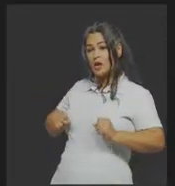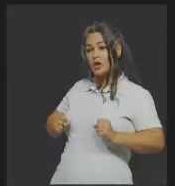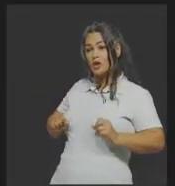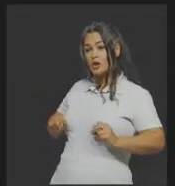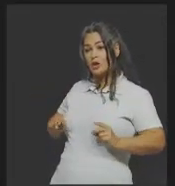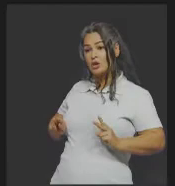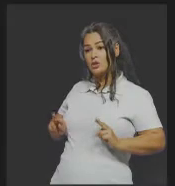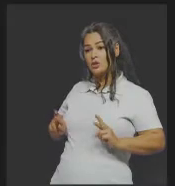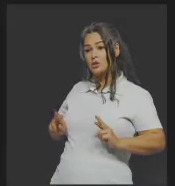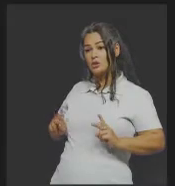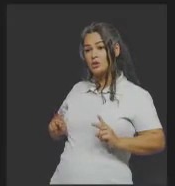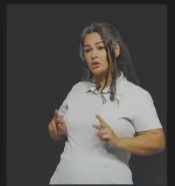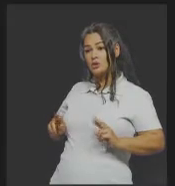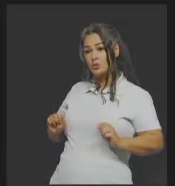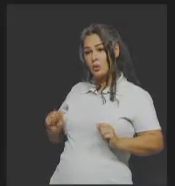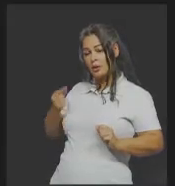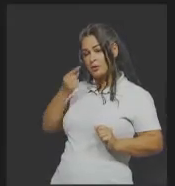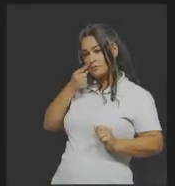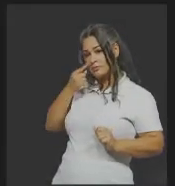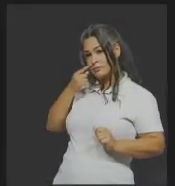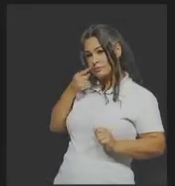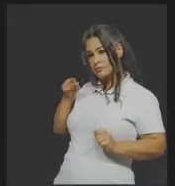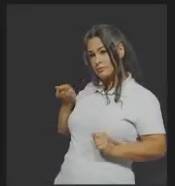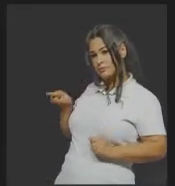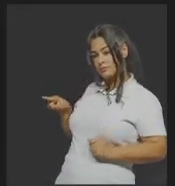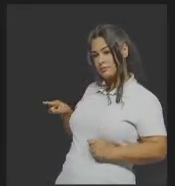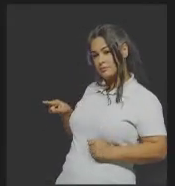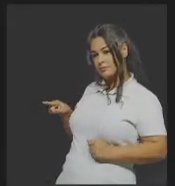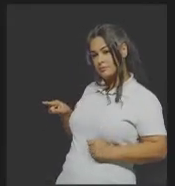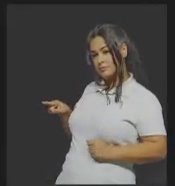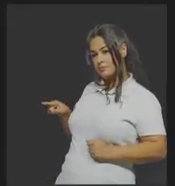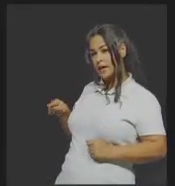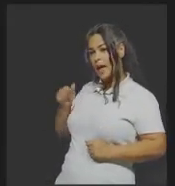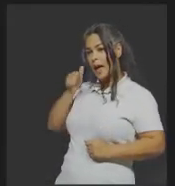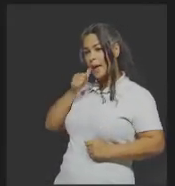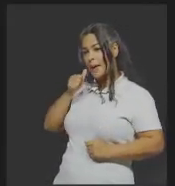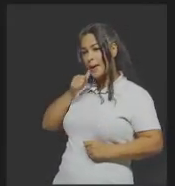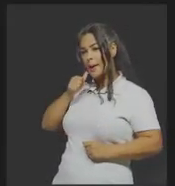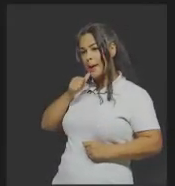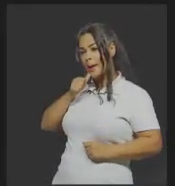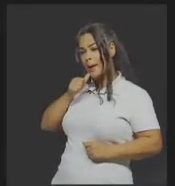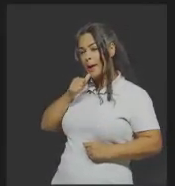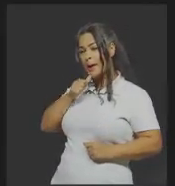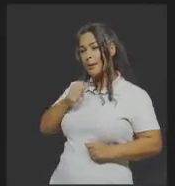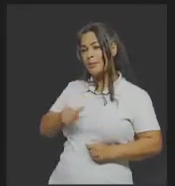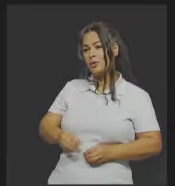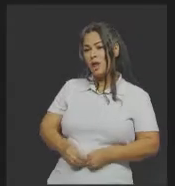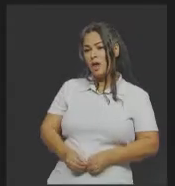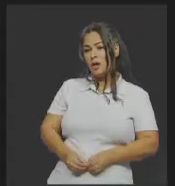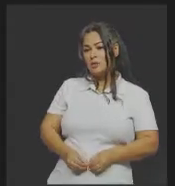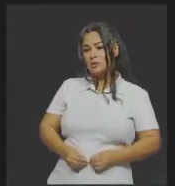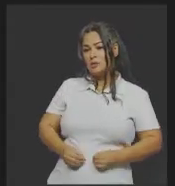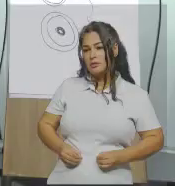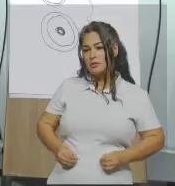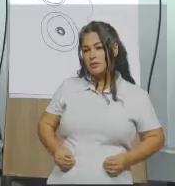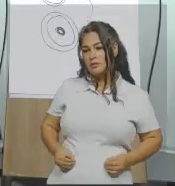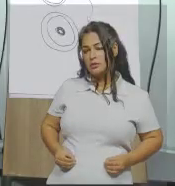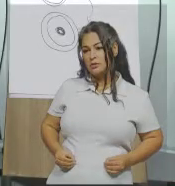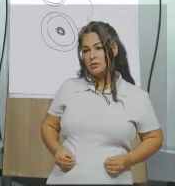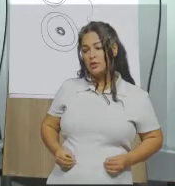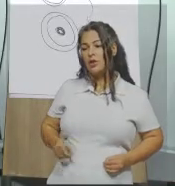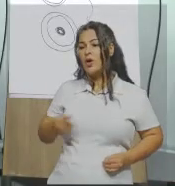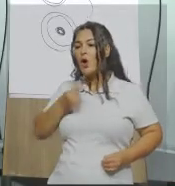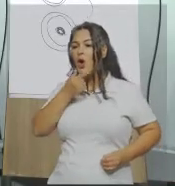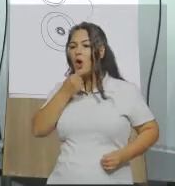pâncreas, o ovário e o testículo. O ovário no caso da mulher, testículo no caso do homem. Quando eu penso em ovário e testículo junto,